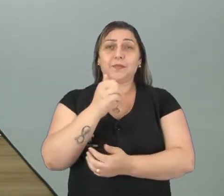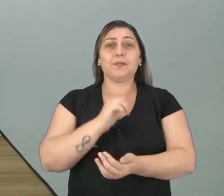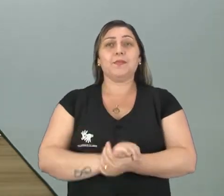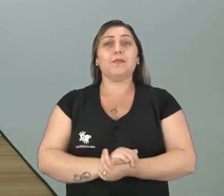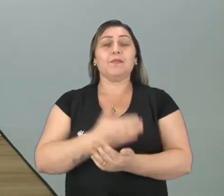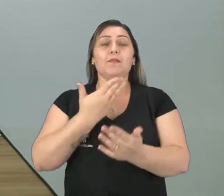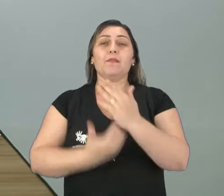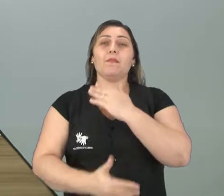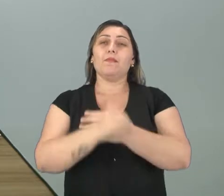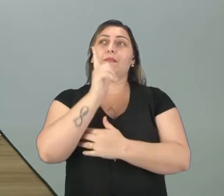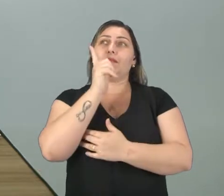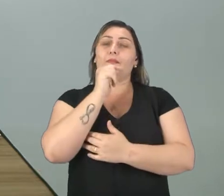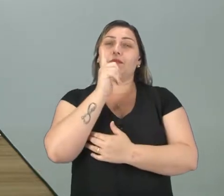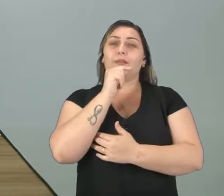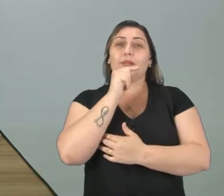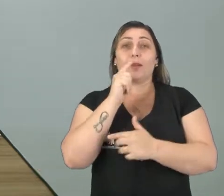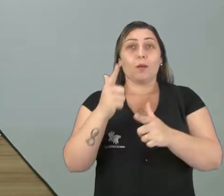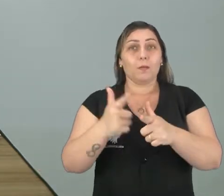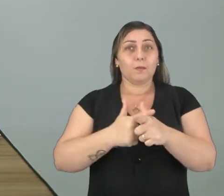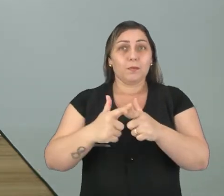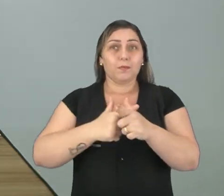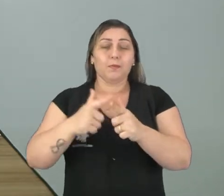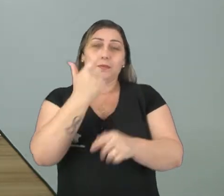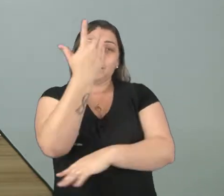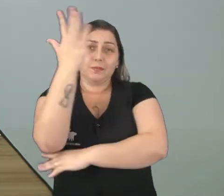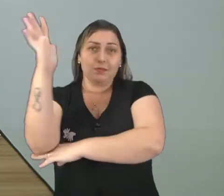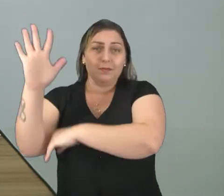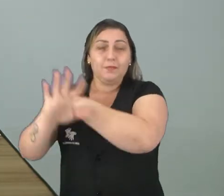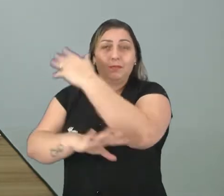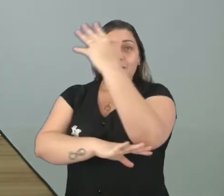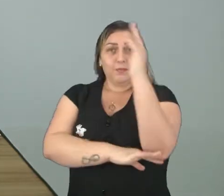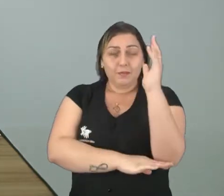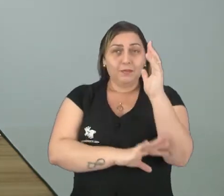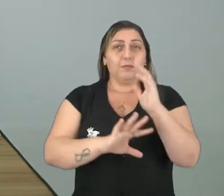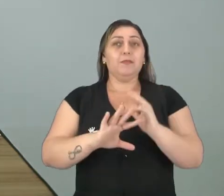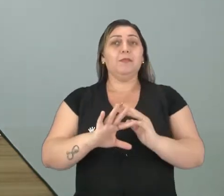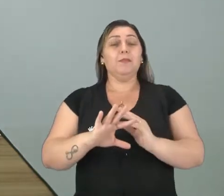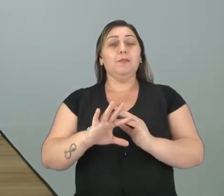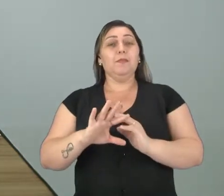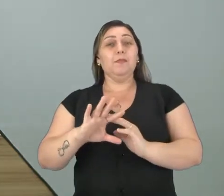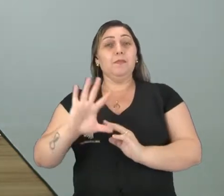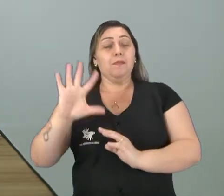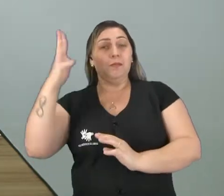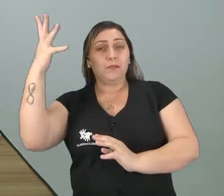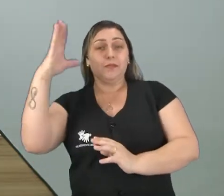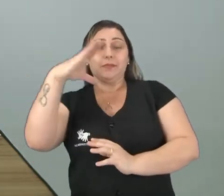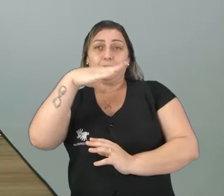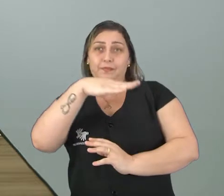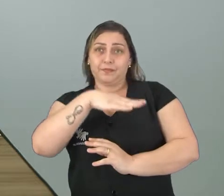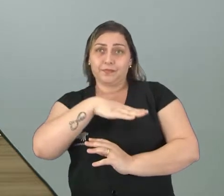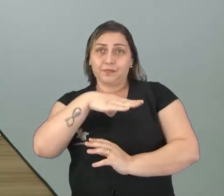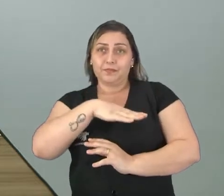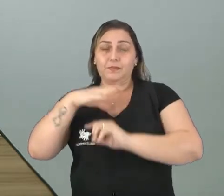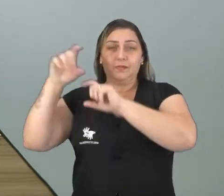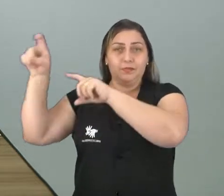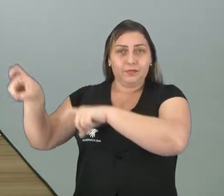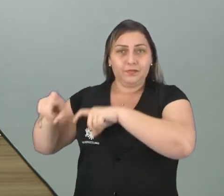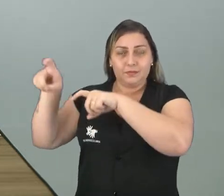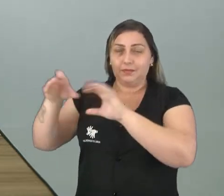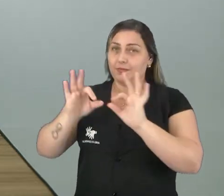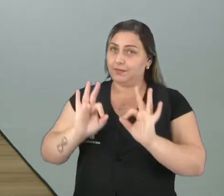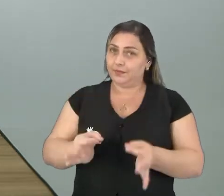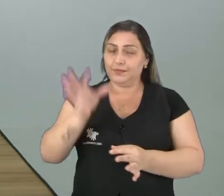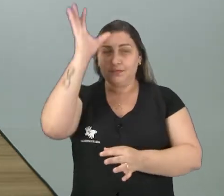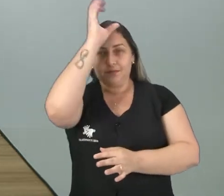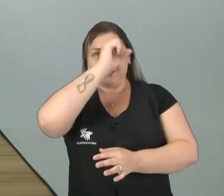O desperdício da água é um dos problemas ambientais ocasionados na cidade e no campo,